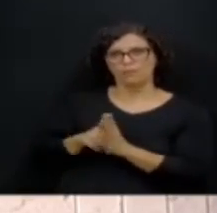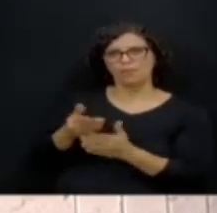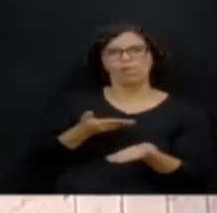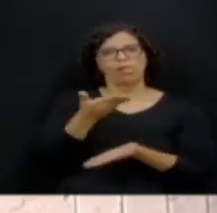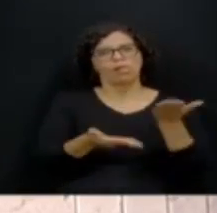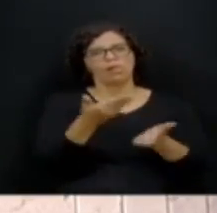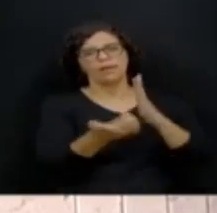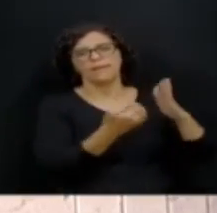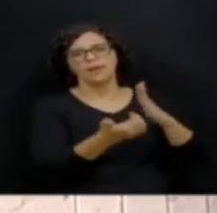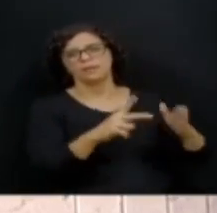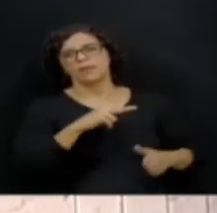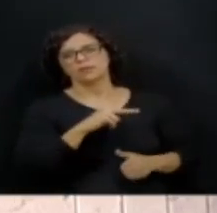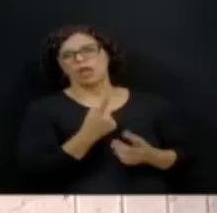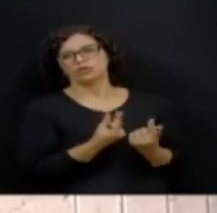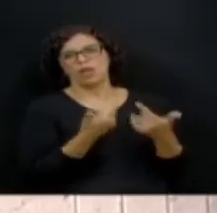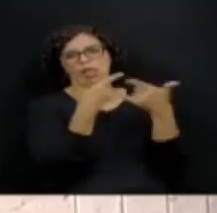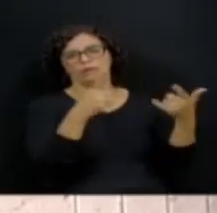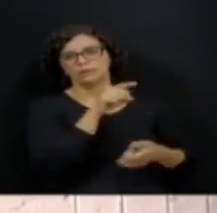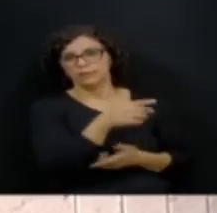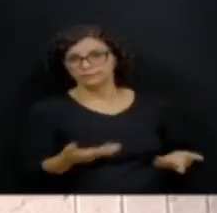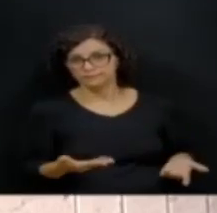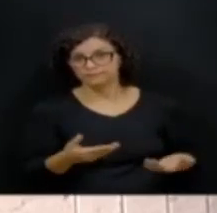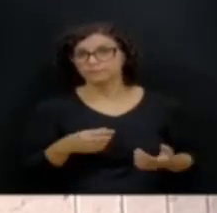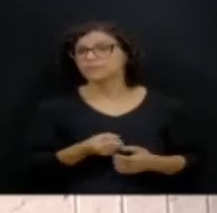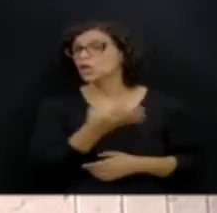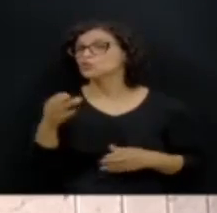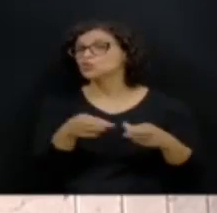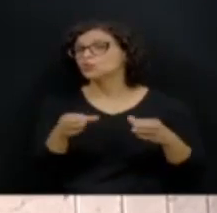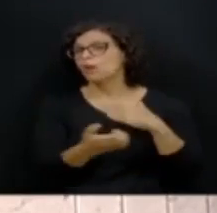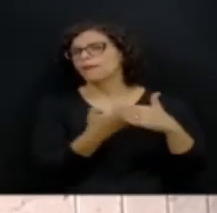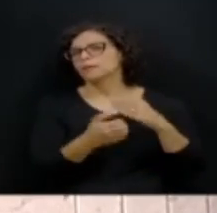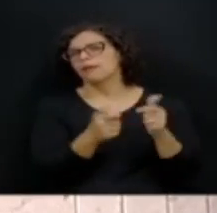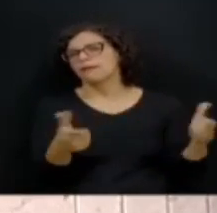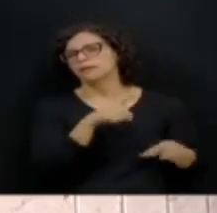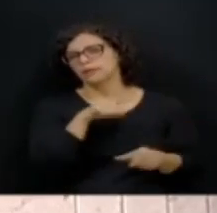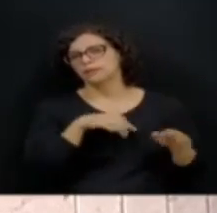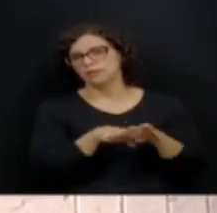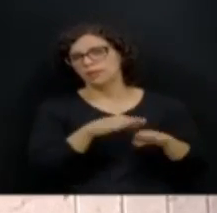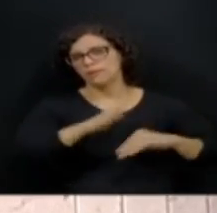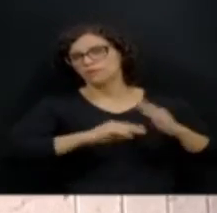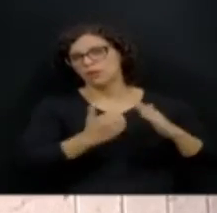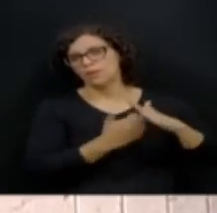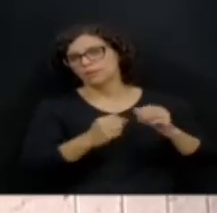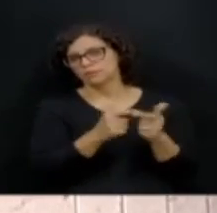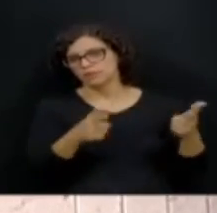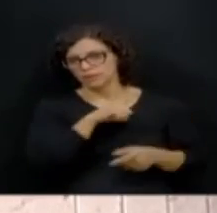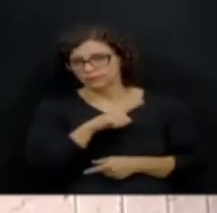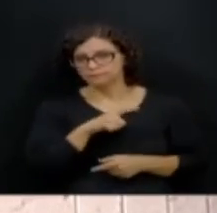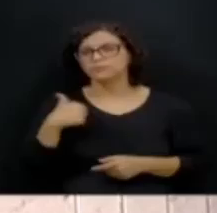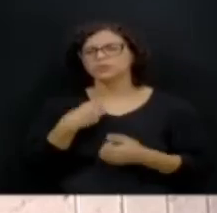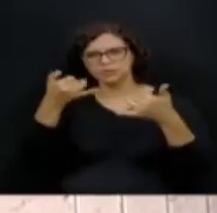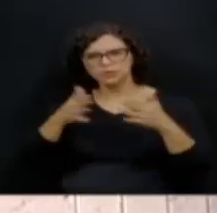as necessidades do grande capital, de grandes corporações e de grandes empresários. Eu